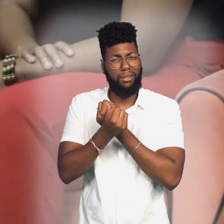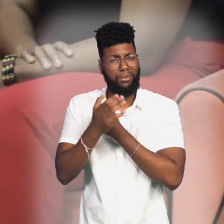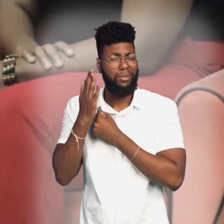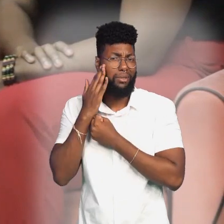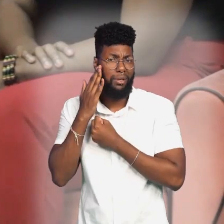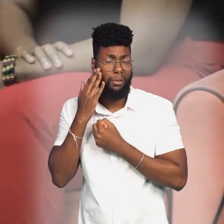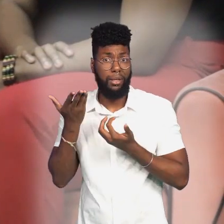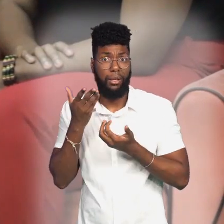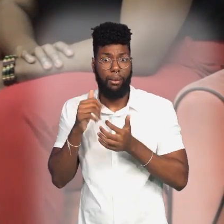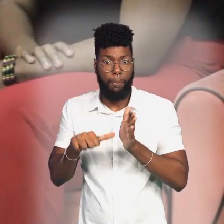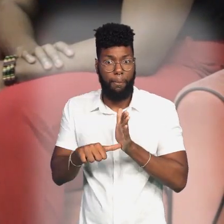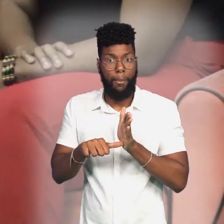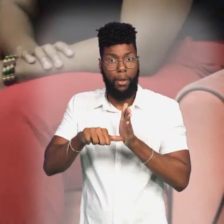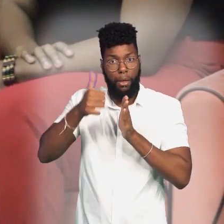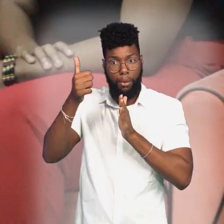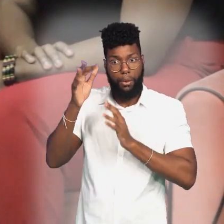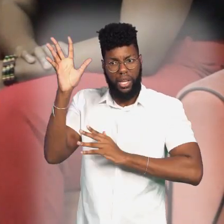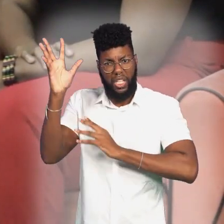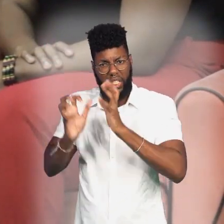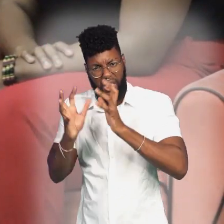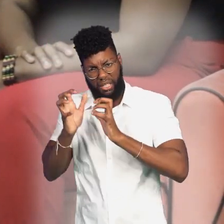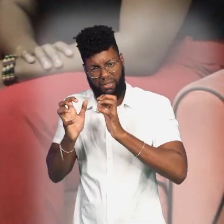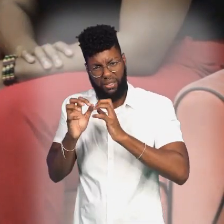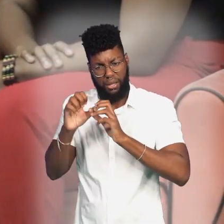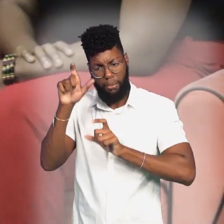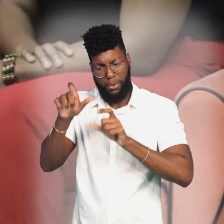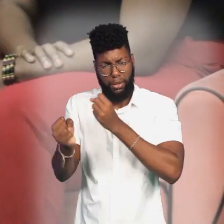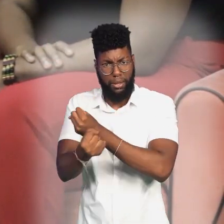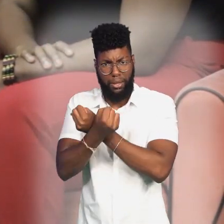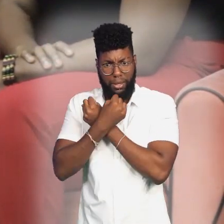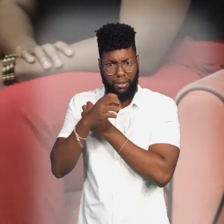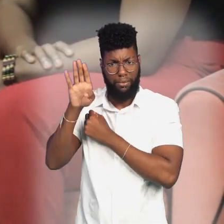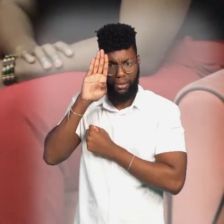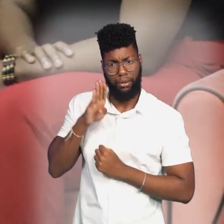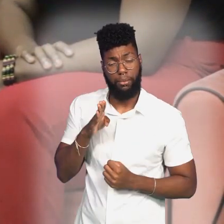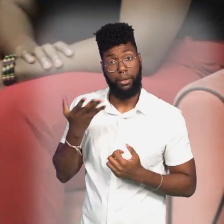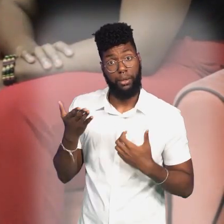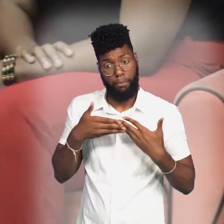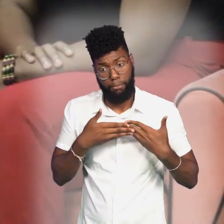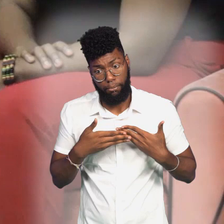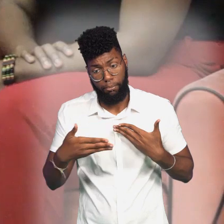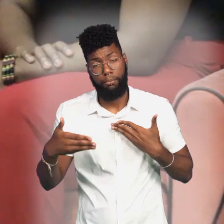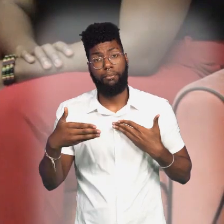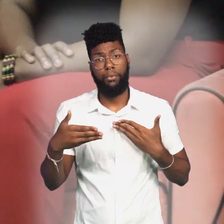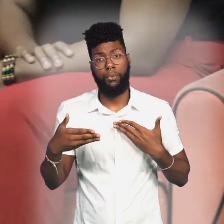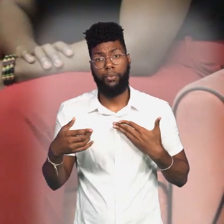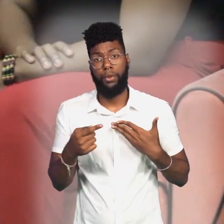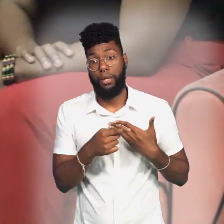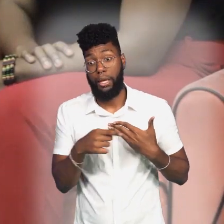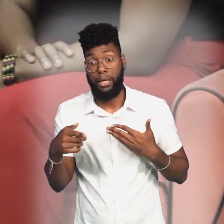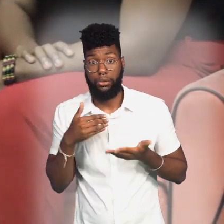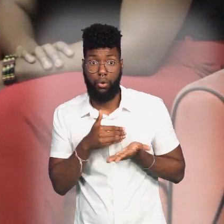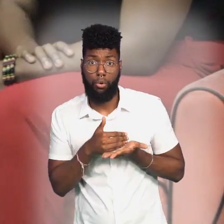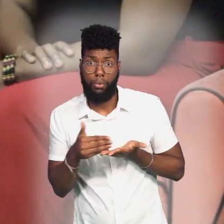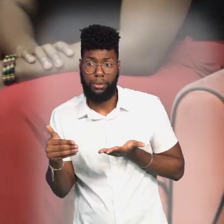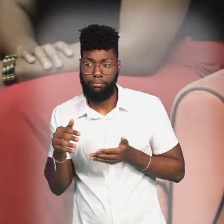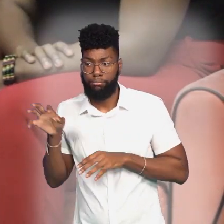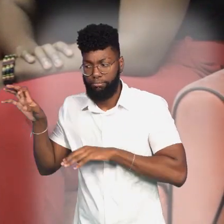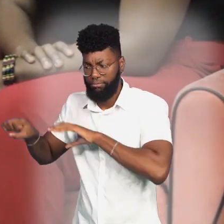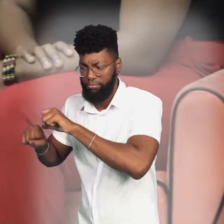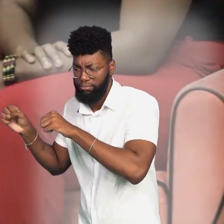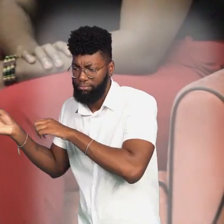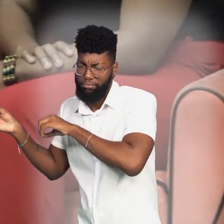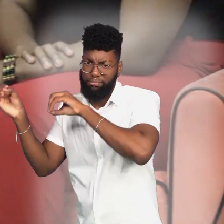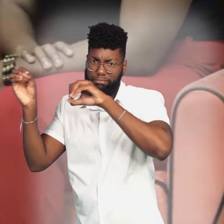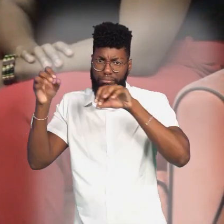revolta de escravos no Brasil. E aí, a partir desse momento que eles começaram a trazer escravos de